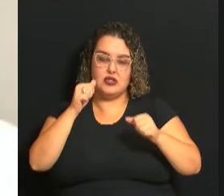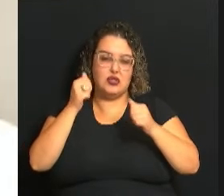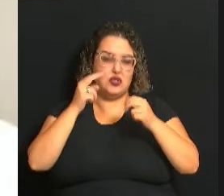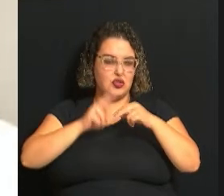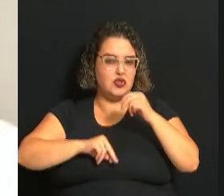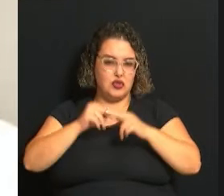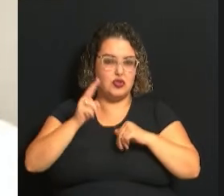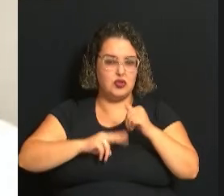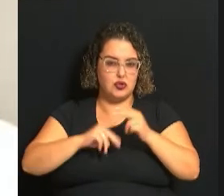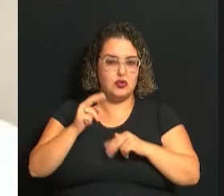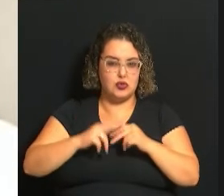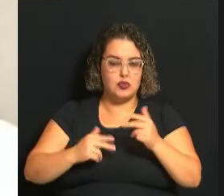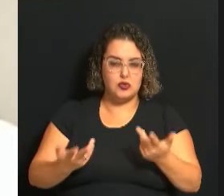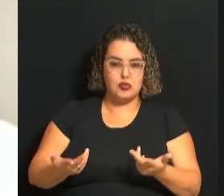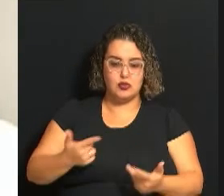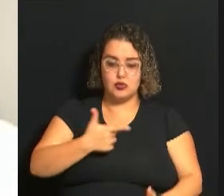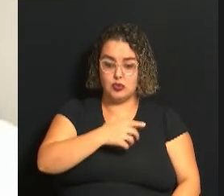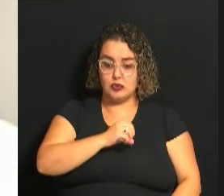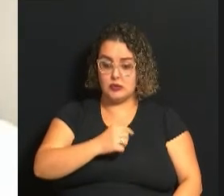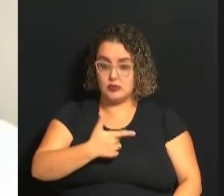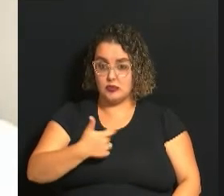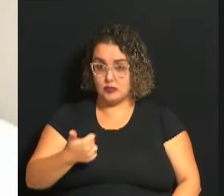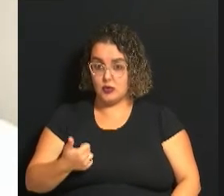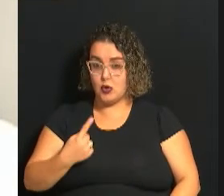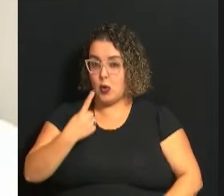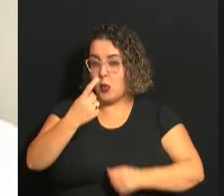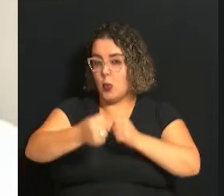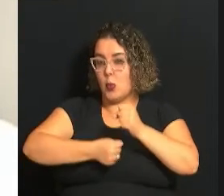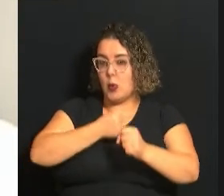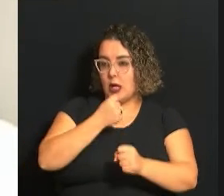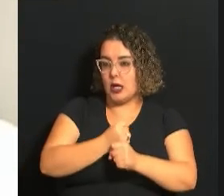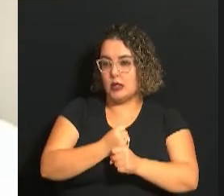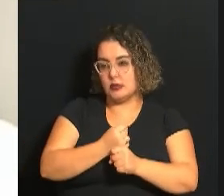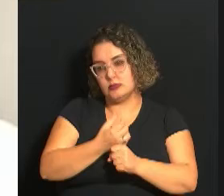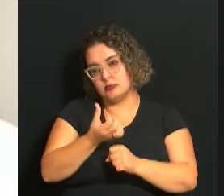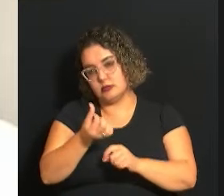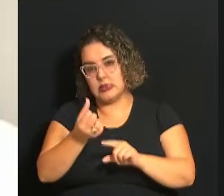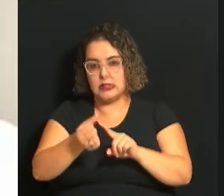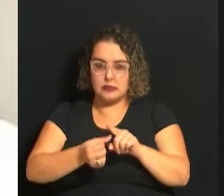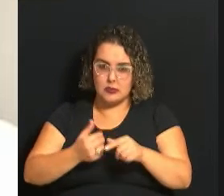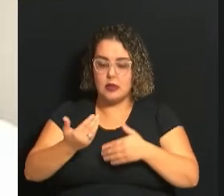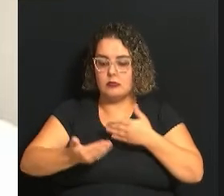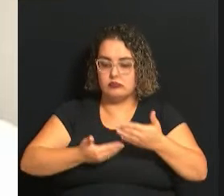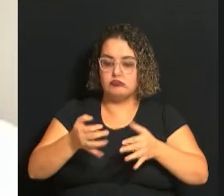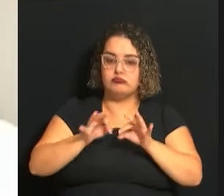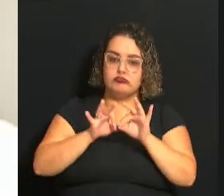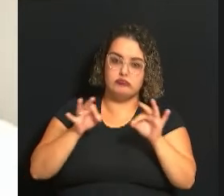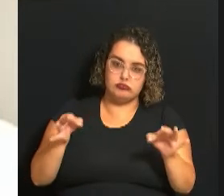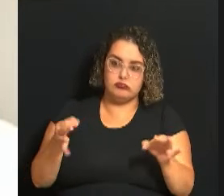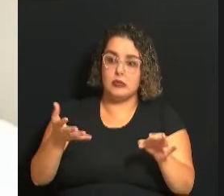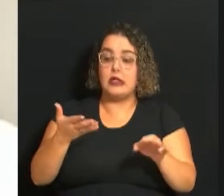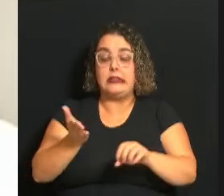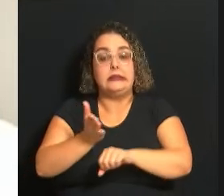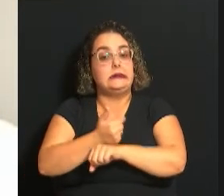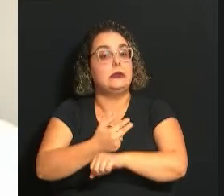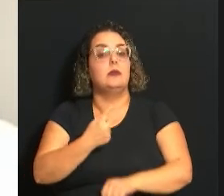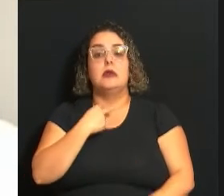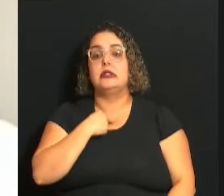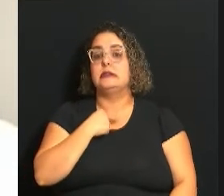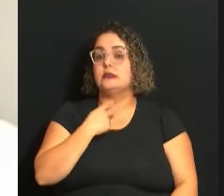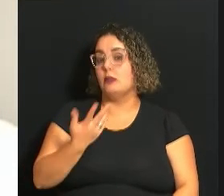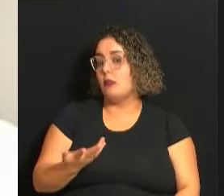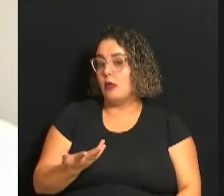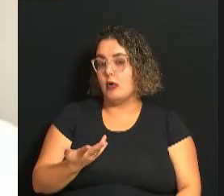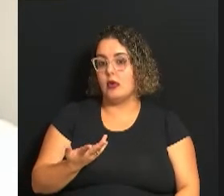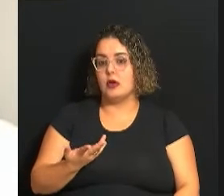de tratamento, né? Então, é um tratamento, sim, longo, que às vezes a gente quer antecipar, mas não pode, né? No caso,